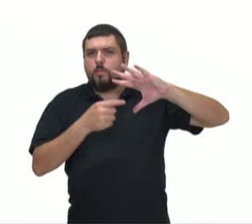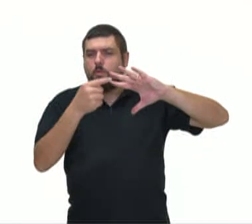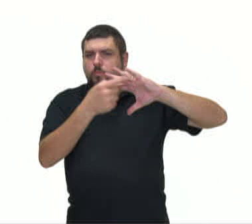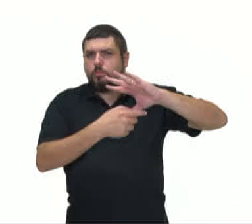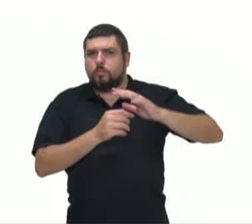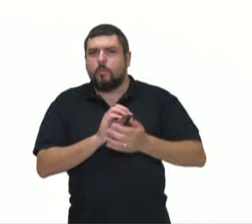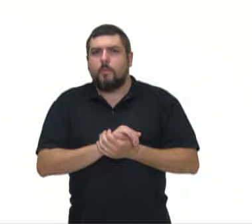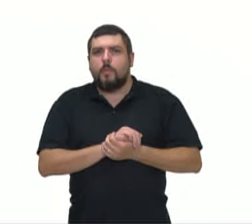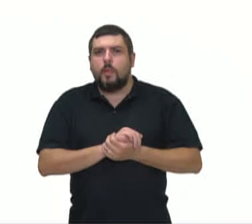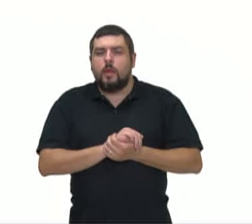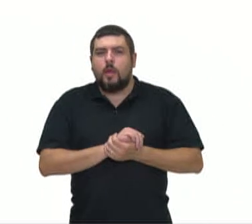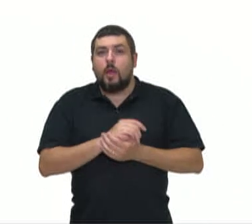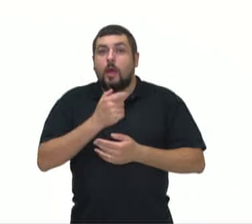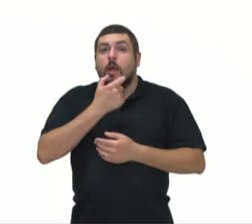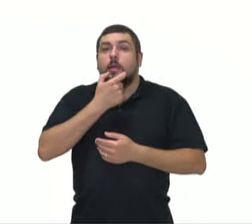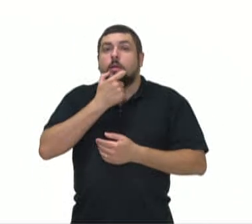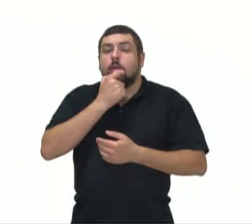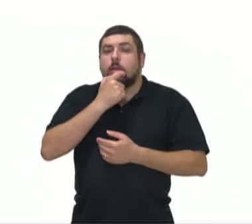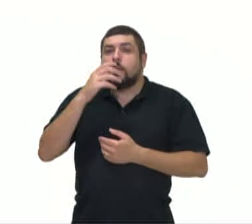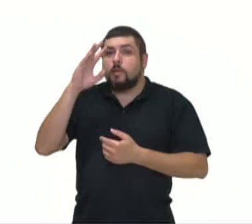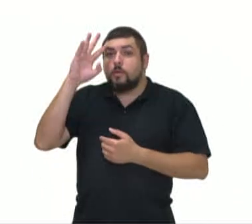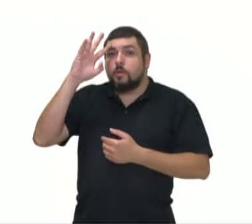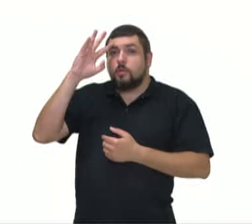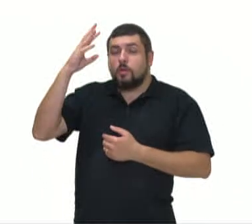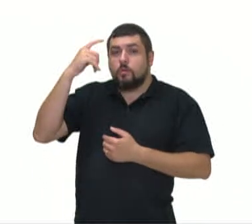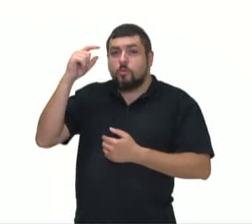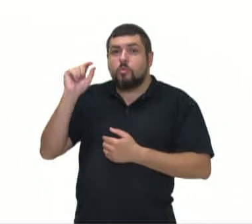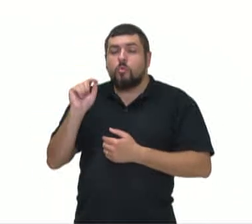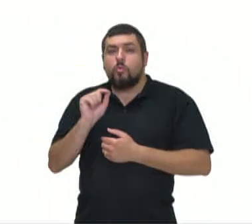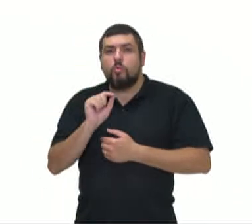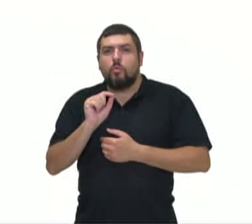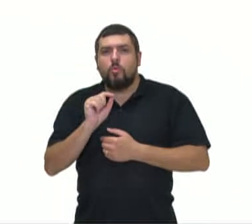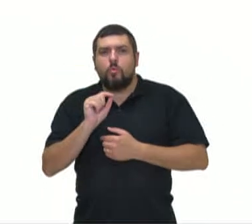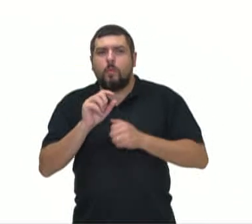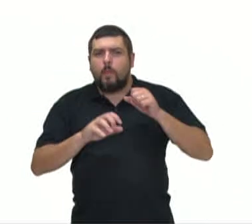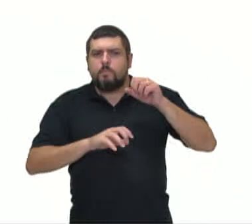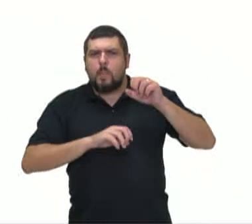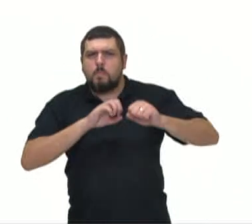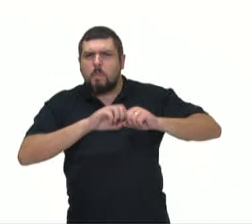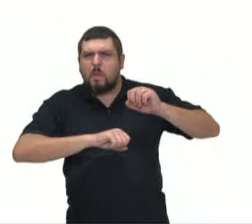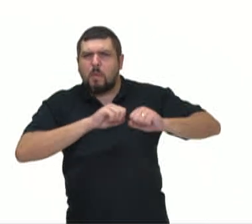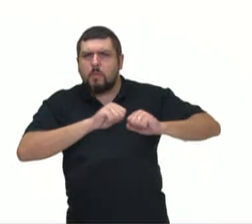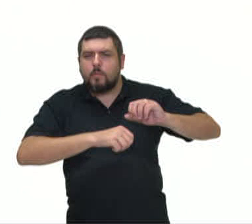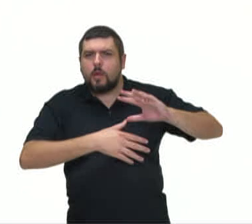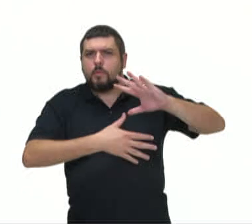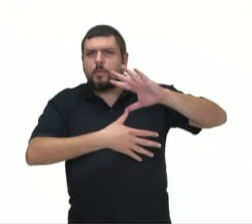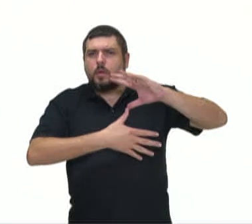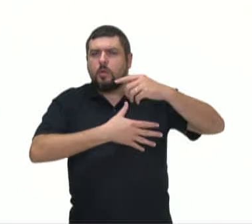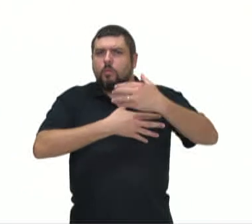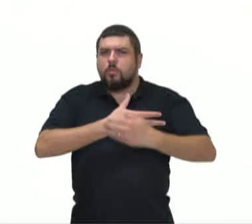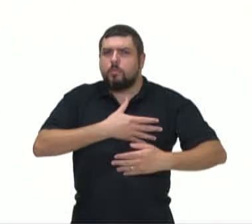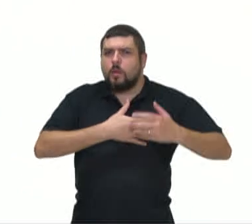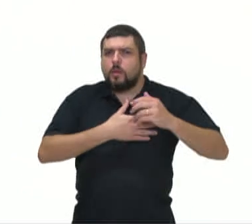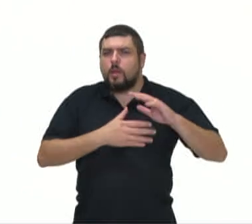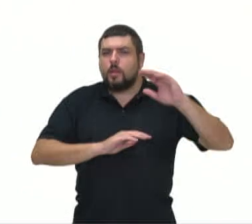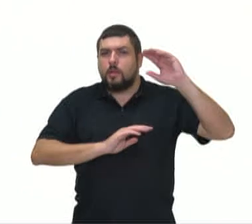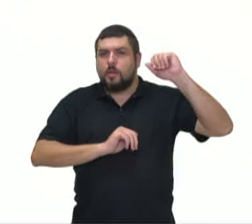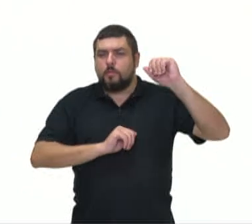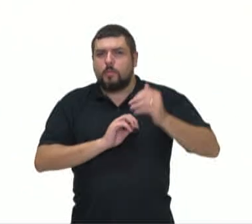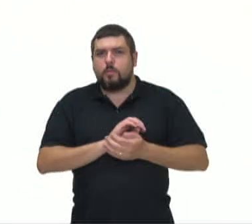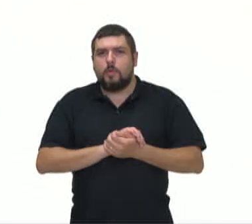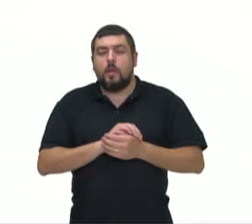Inglaterra decidiu, portanto, atacar possessões espanholas na América. E havia o desejo de encontrar